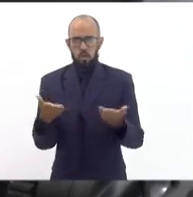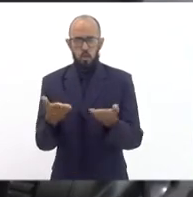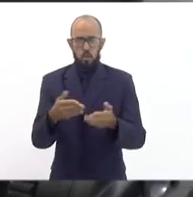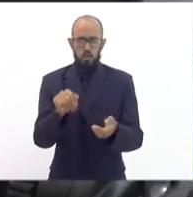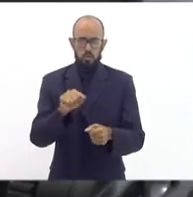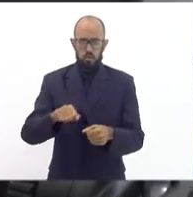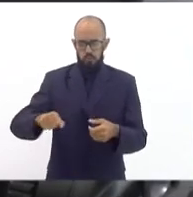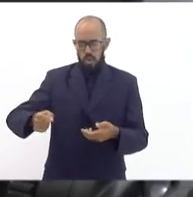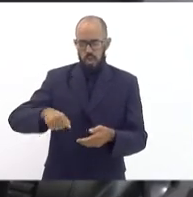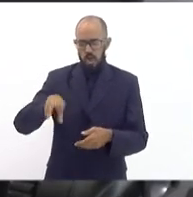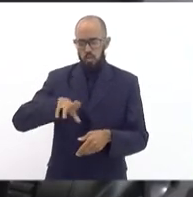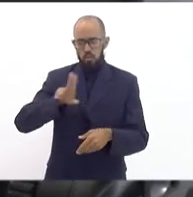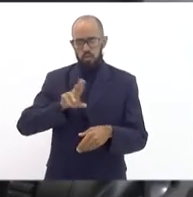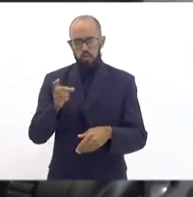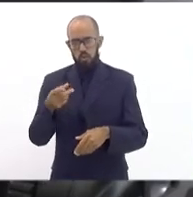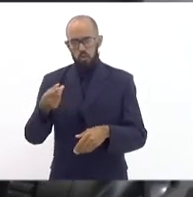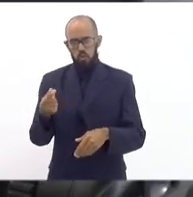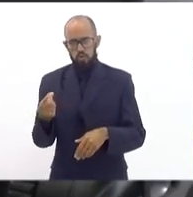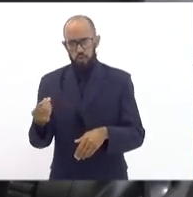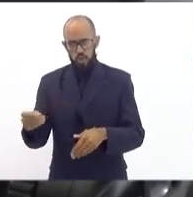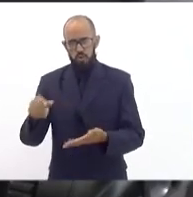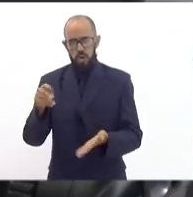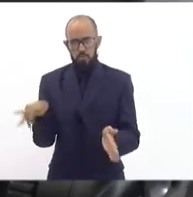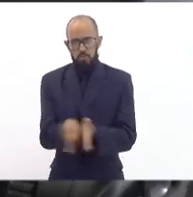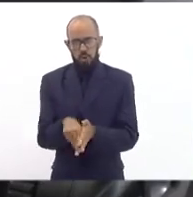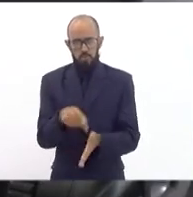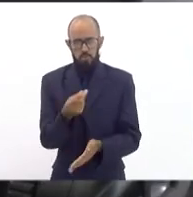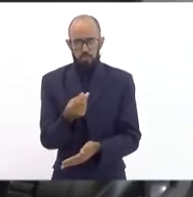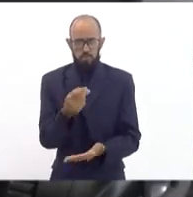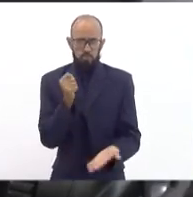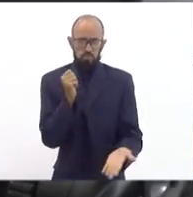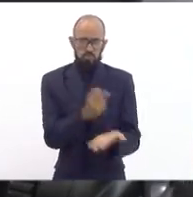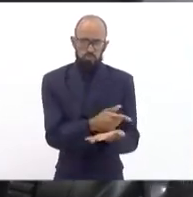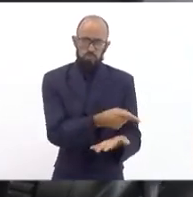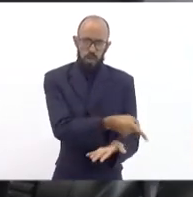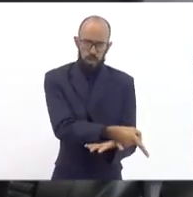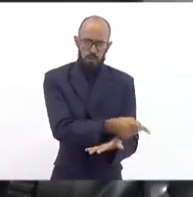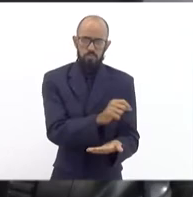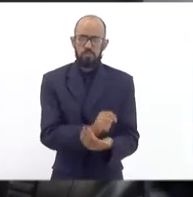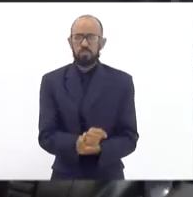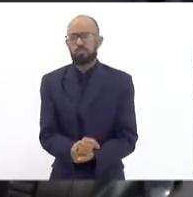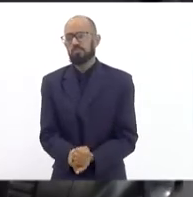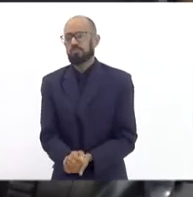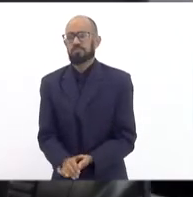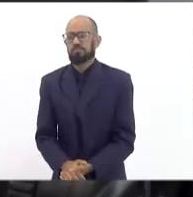com muita clareza, de que forma é feito o cálculo do reajuste da tarifa do trem.